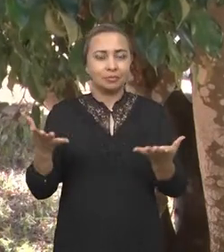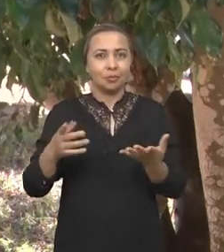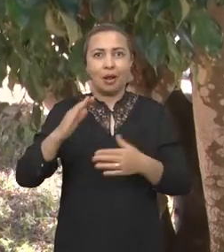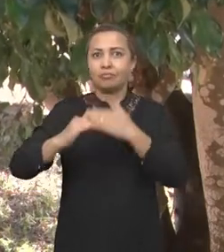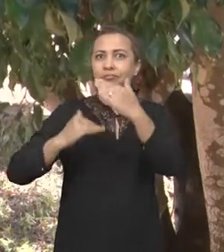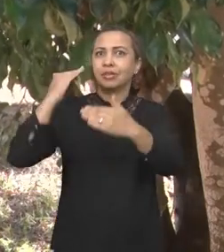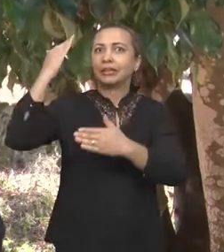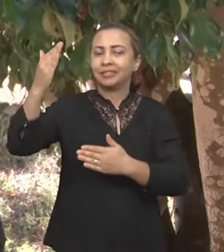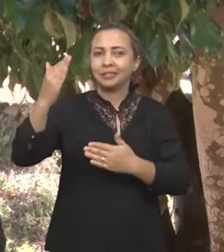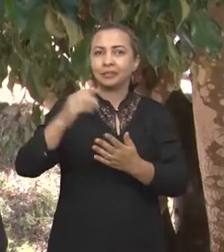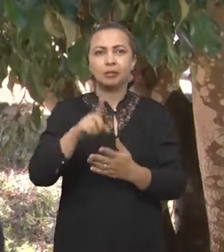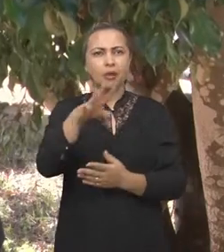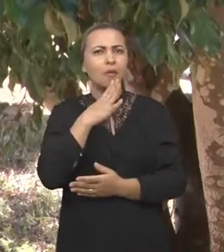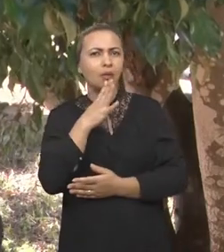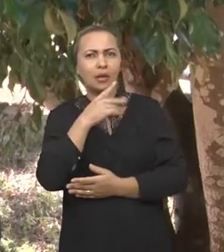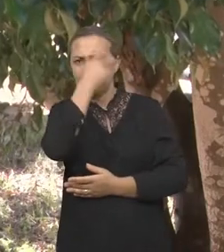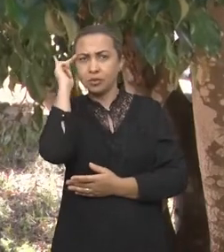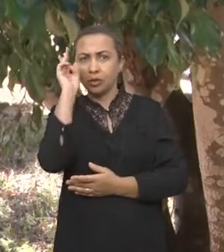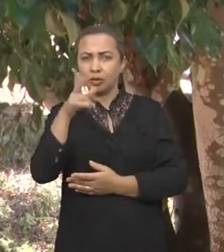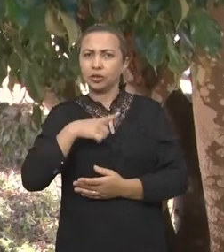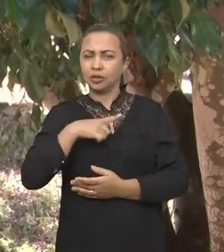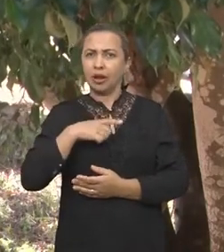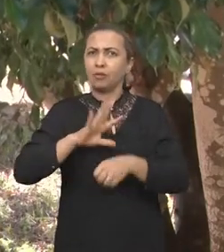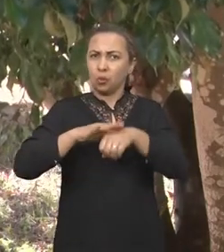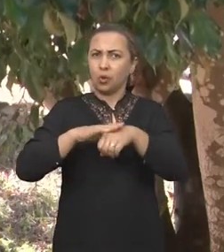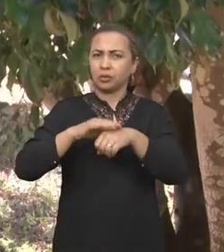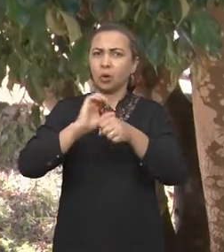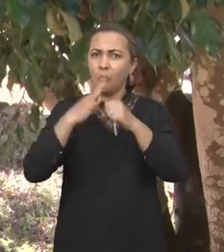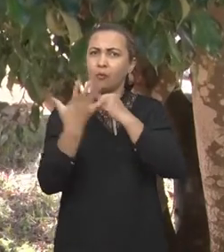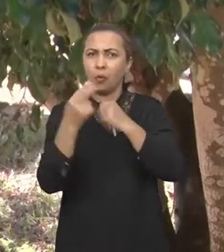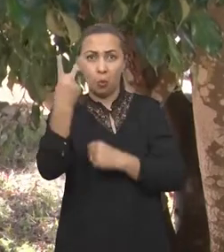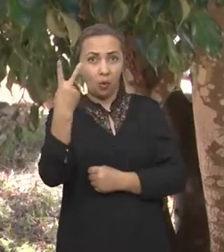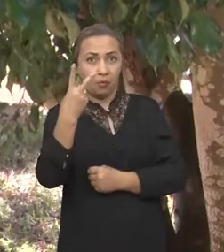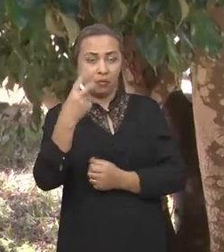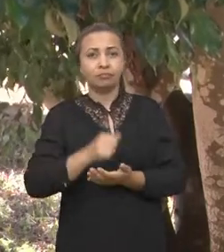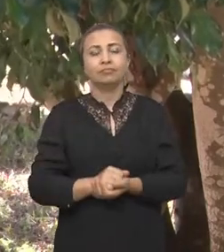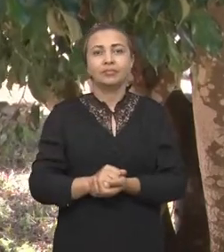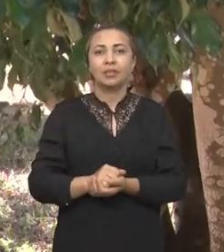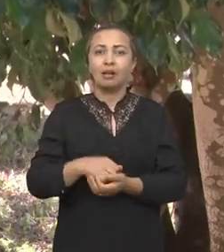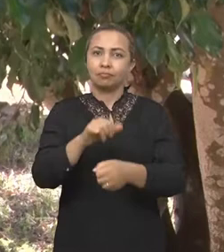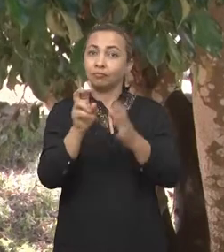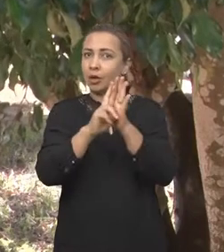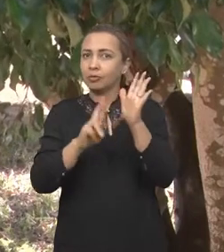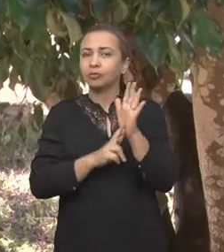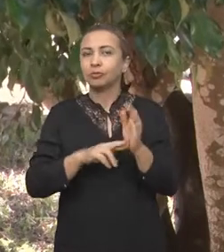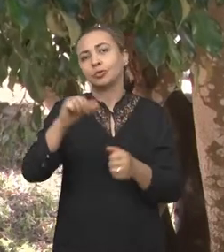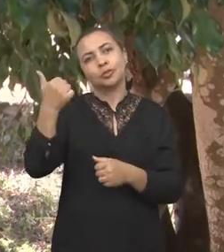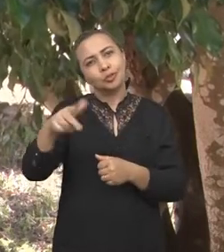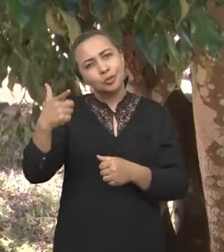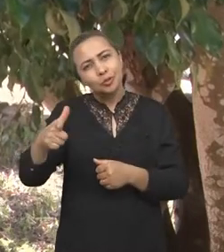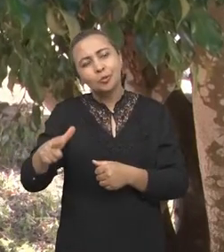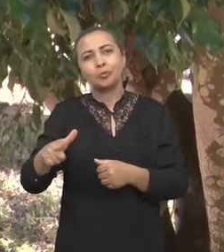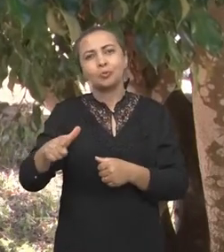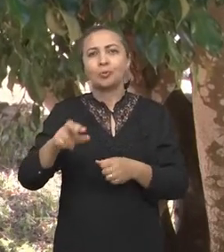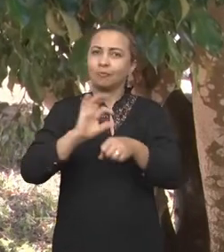Você conhece alguém que contraiu o vírus duas vezes? Os registros de reinfecção levaram cientistas da Universidade